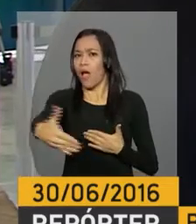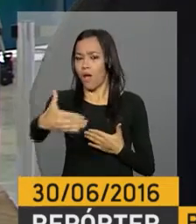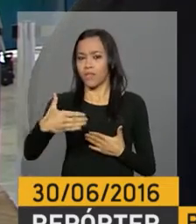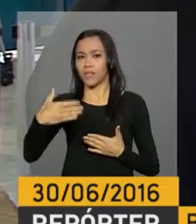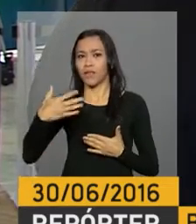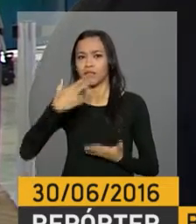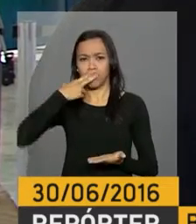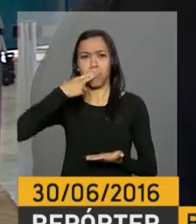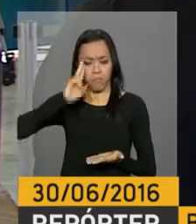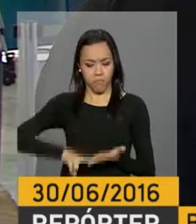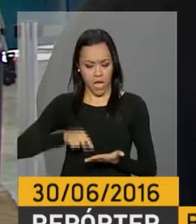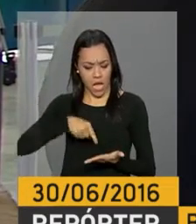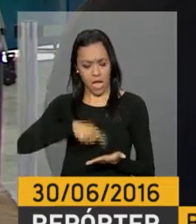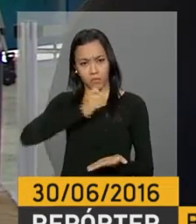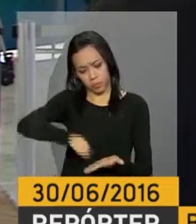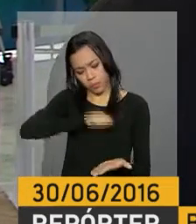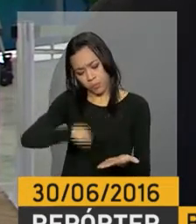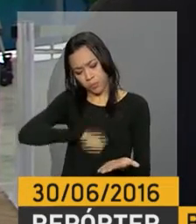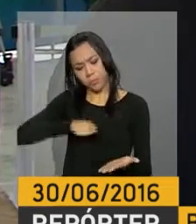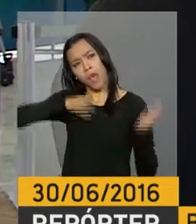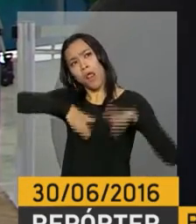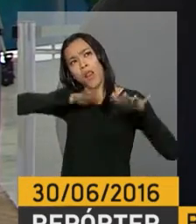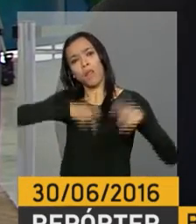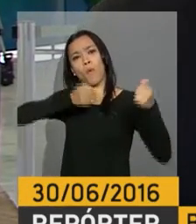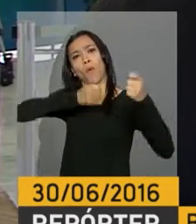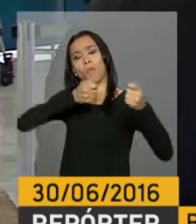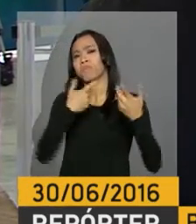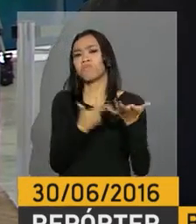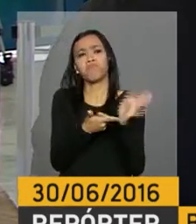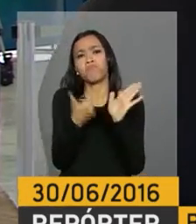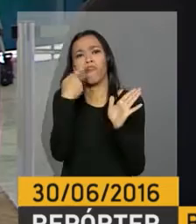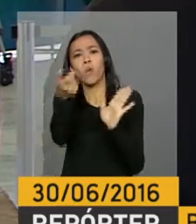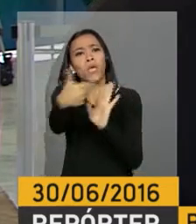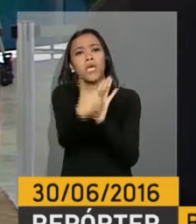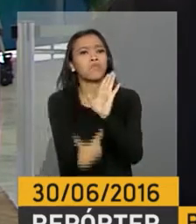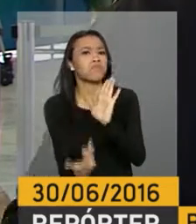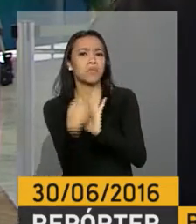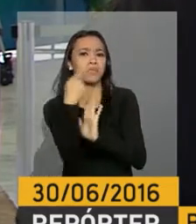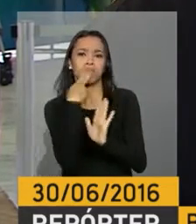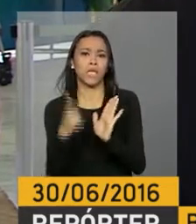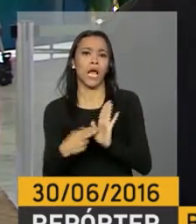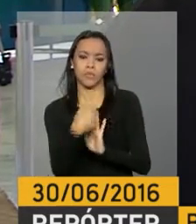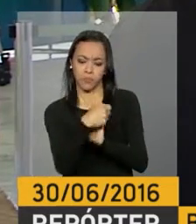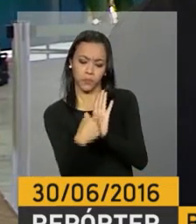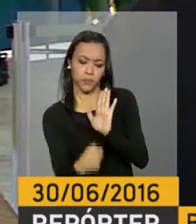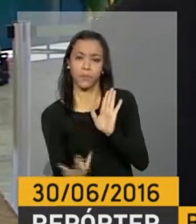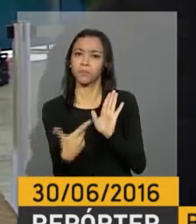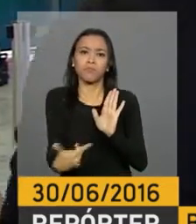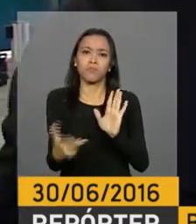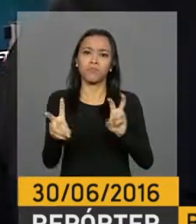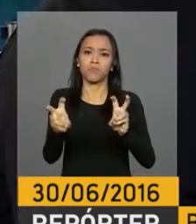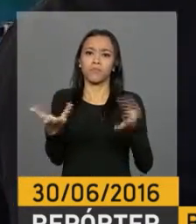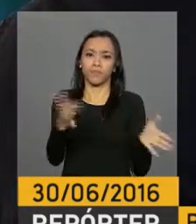carta, um movimento que os senhores defendem. Do que se trata, vão apresentar para o presidente em exercício, do que se trata aí esse movimento, essa